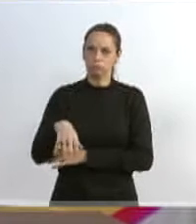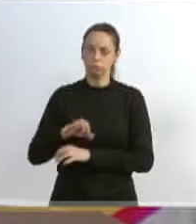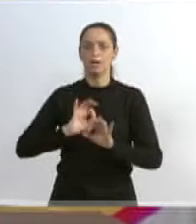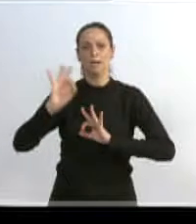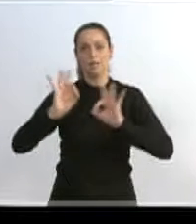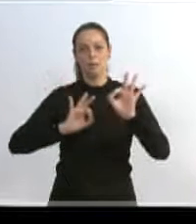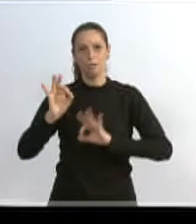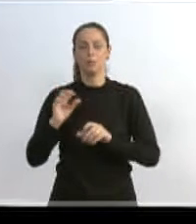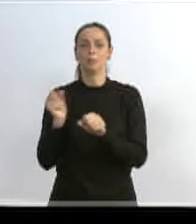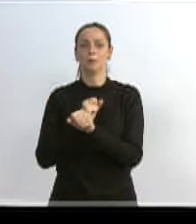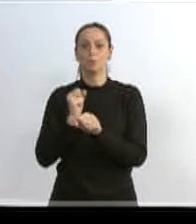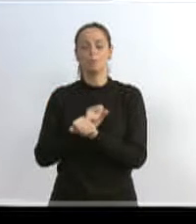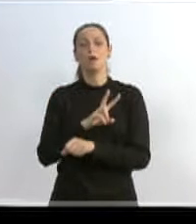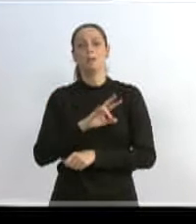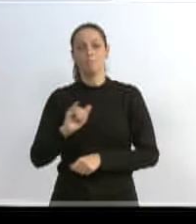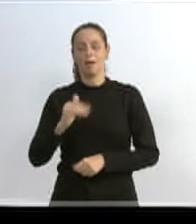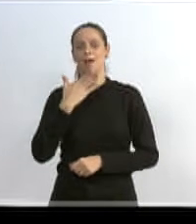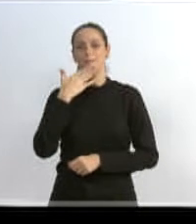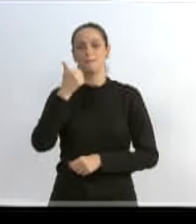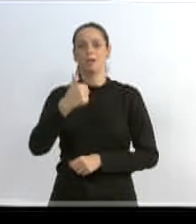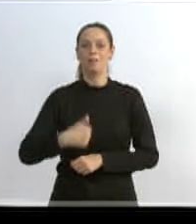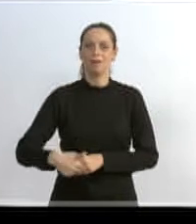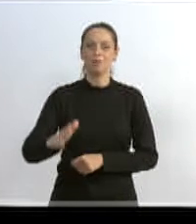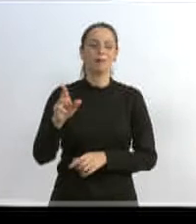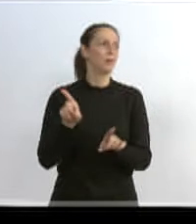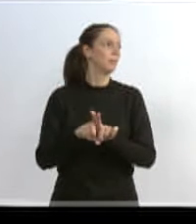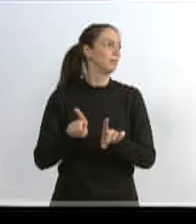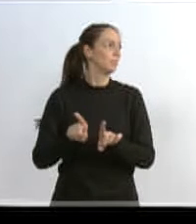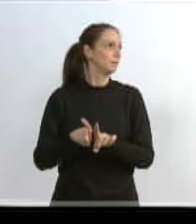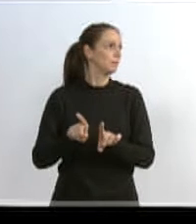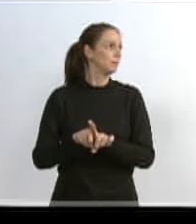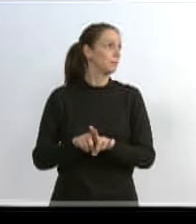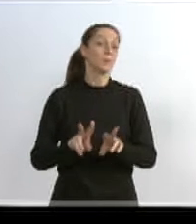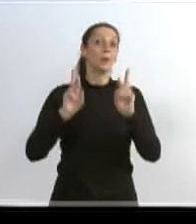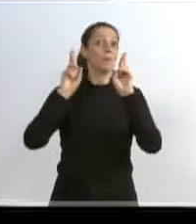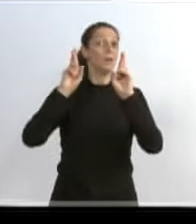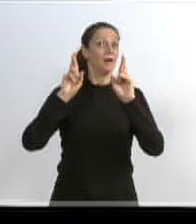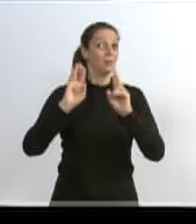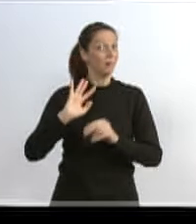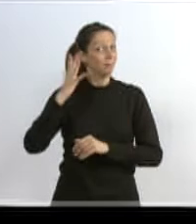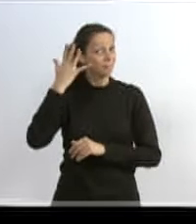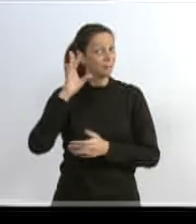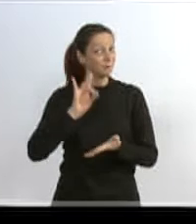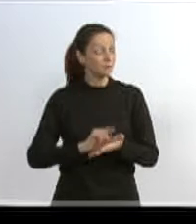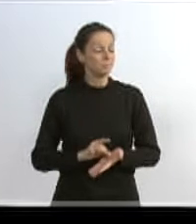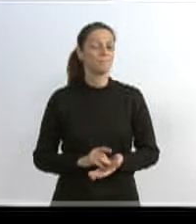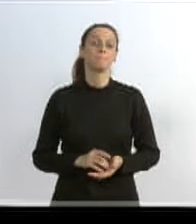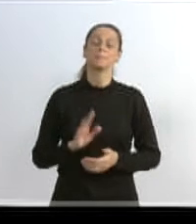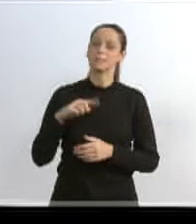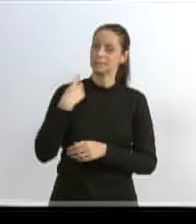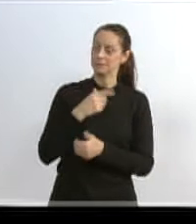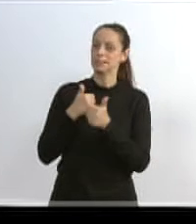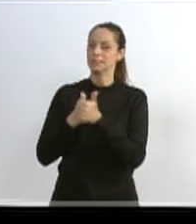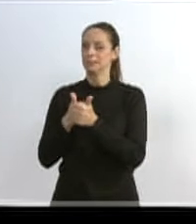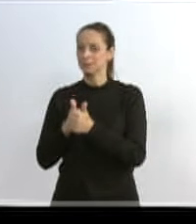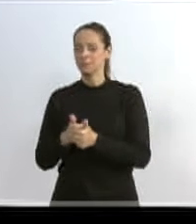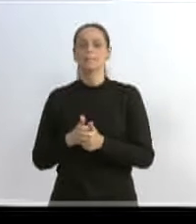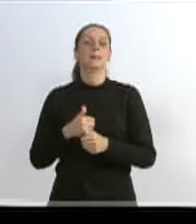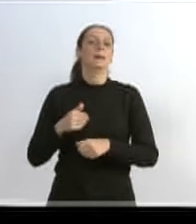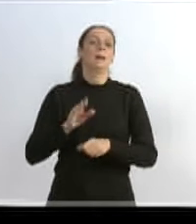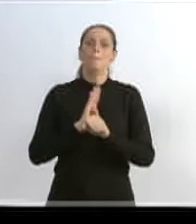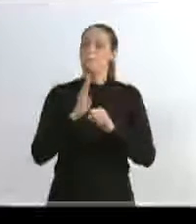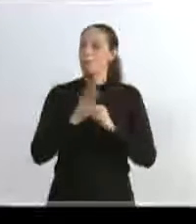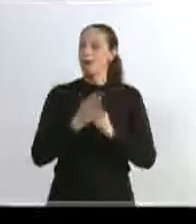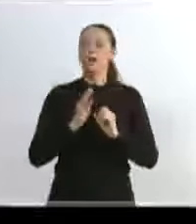obra foi concluída penso que a movimentação na rua será bonita por lá também assim esperamos não tenha estamos acompanhando todos os bairros das ações